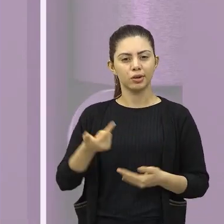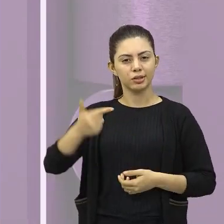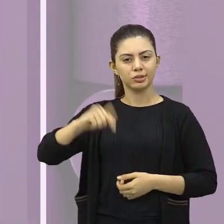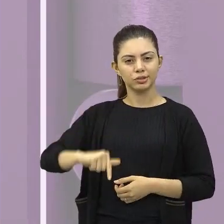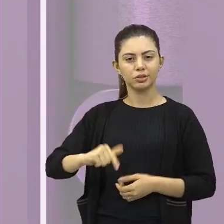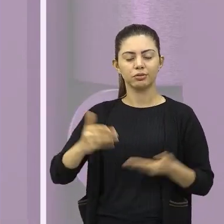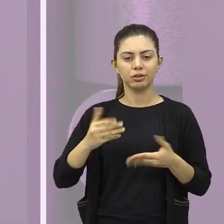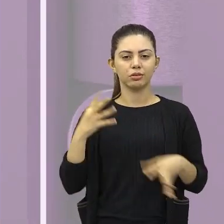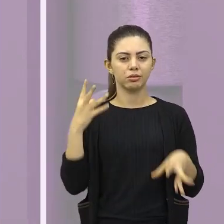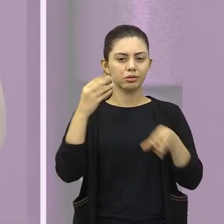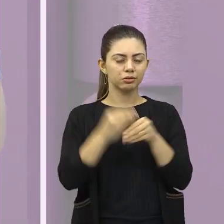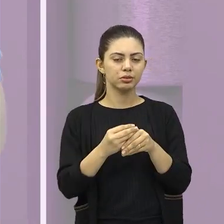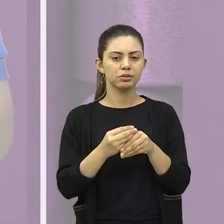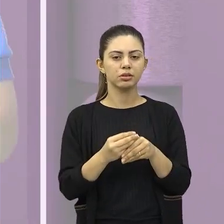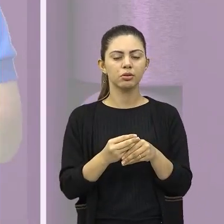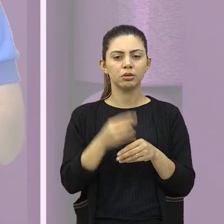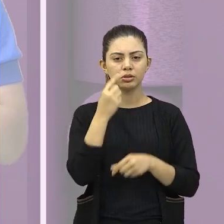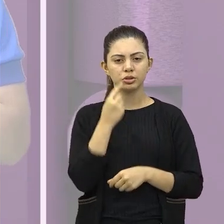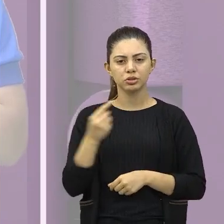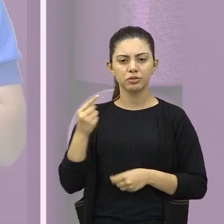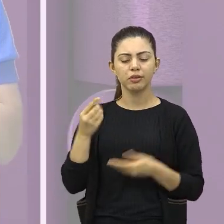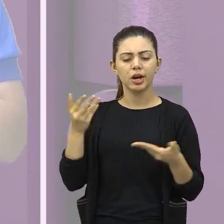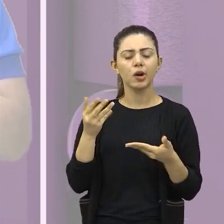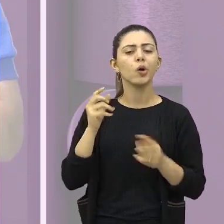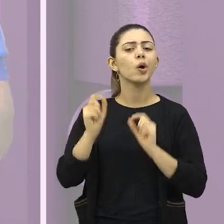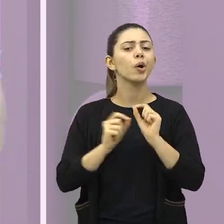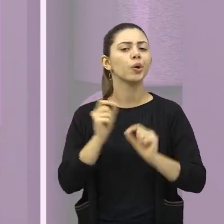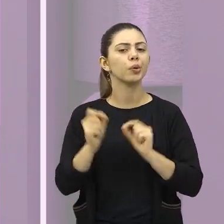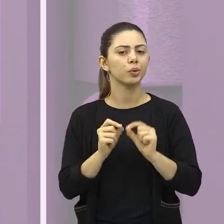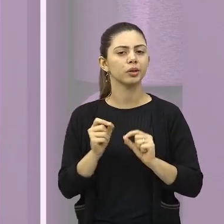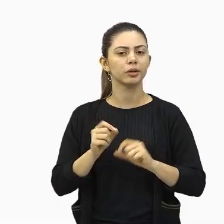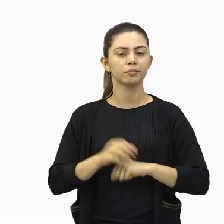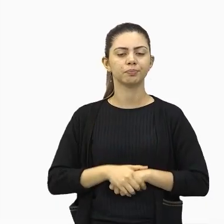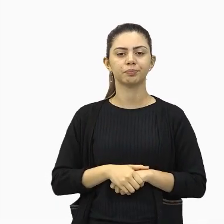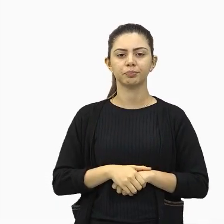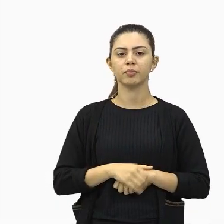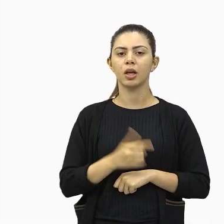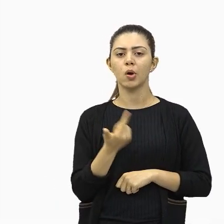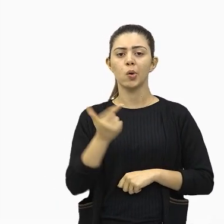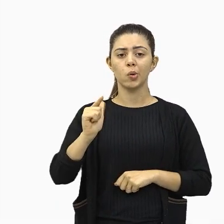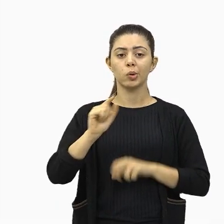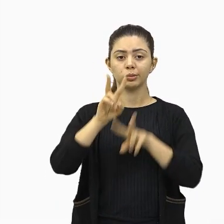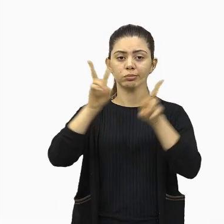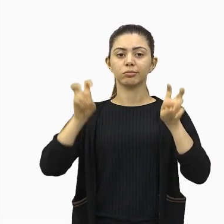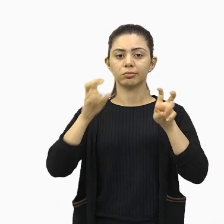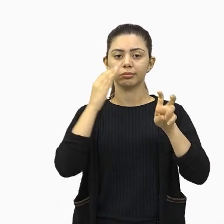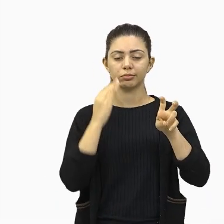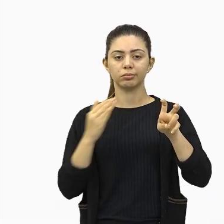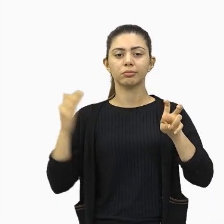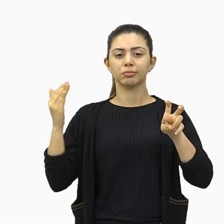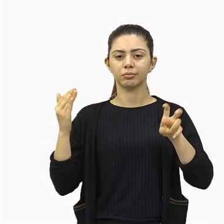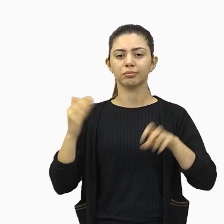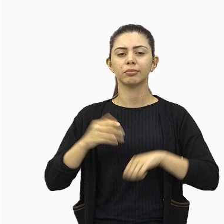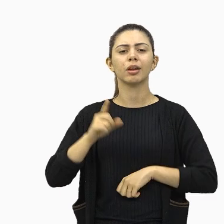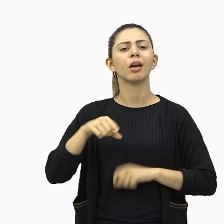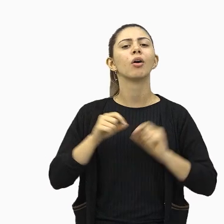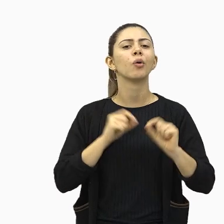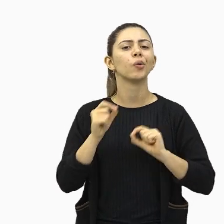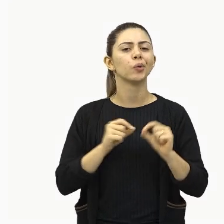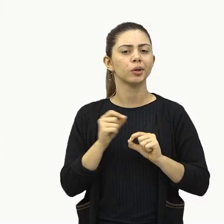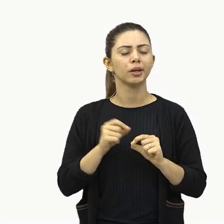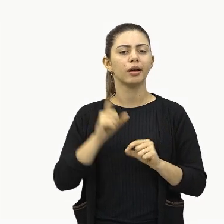nossa revisão e agora está aí rememorando, revisando o próximo conteúdo que vai aparecer na sua tela, que nada mais é do